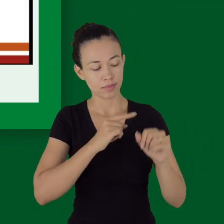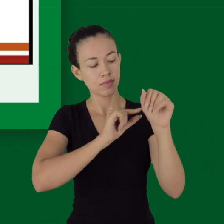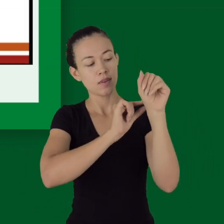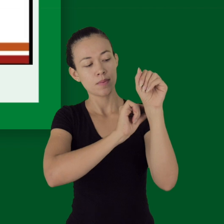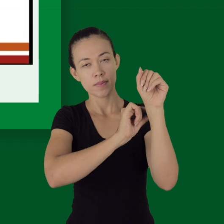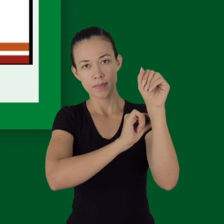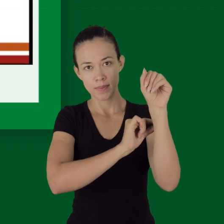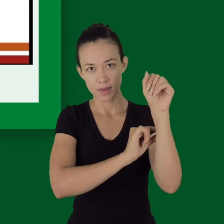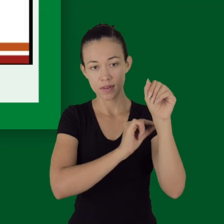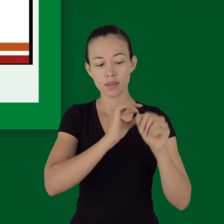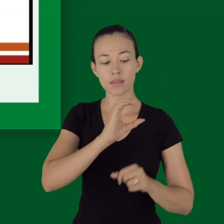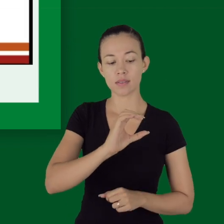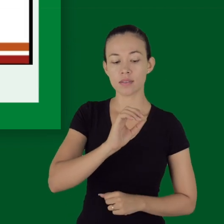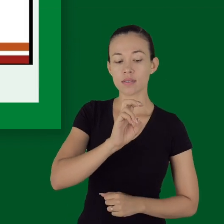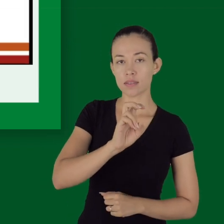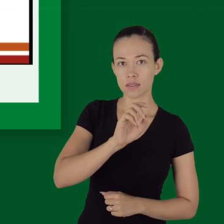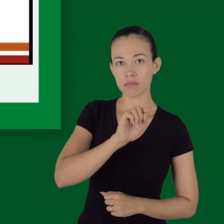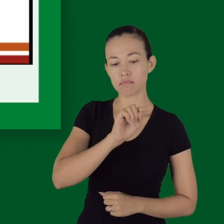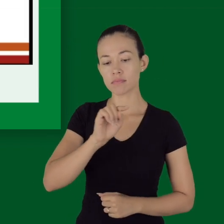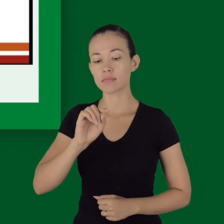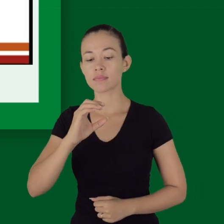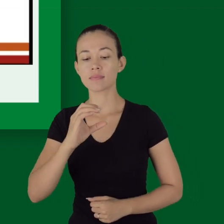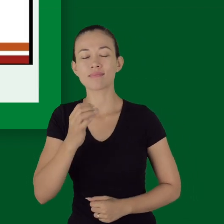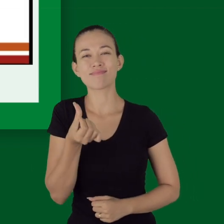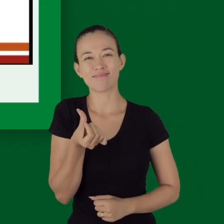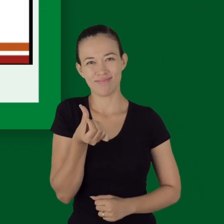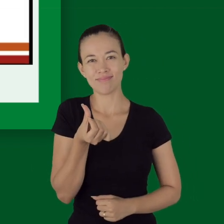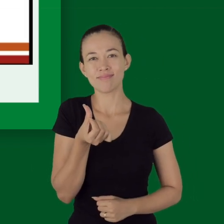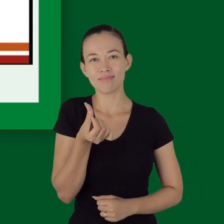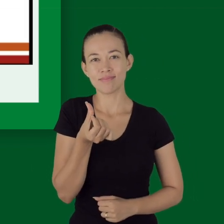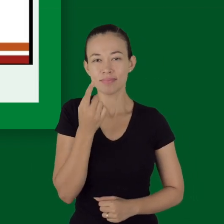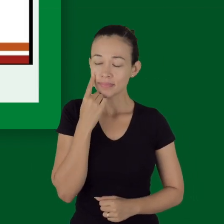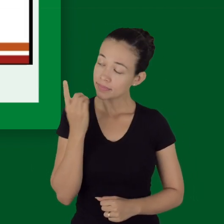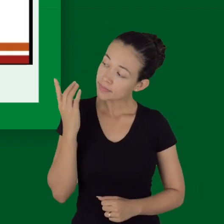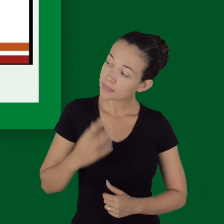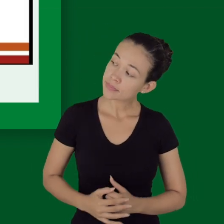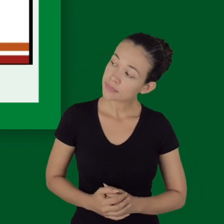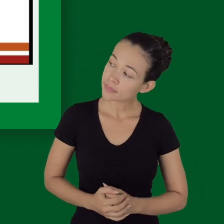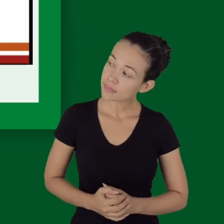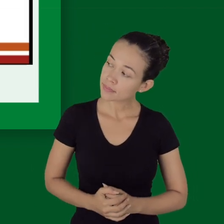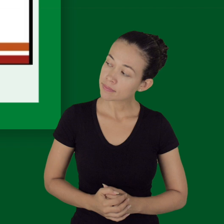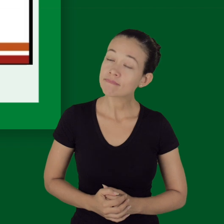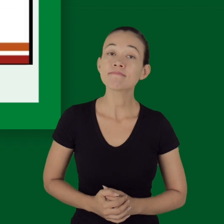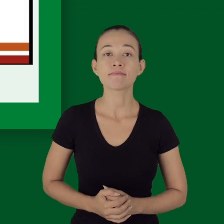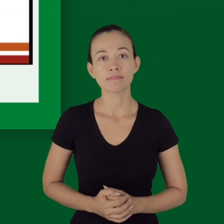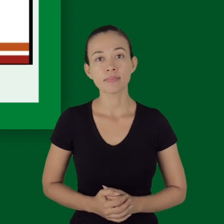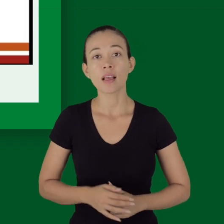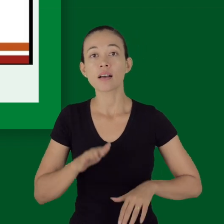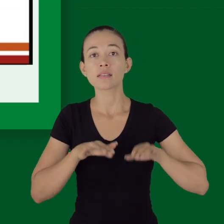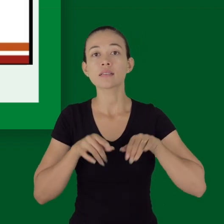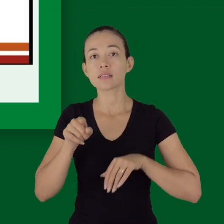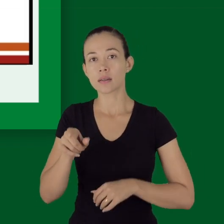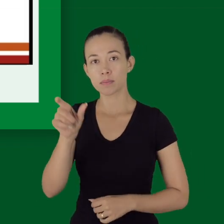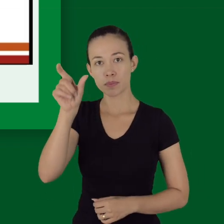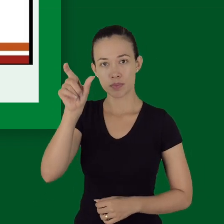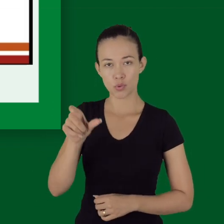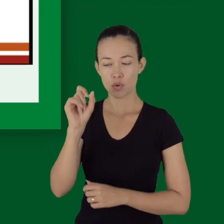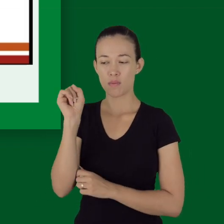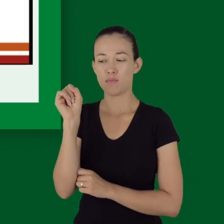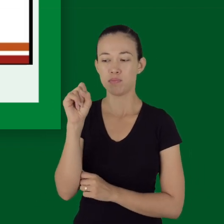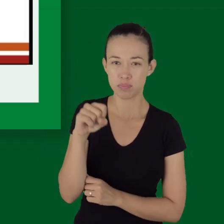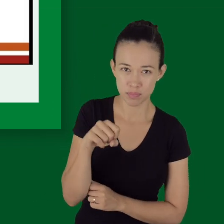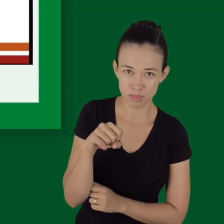processo inicial, são os comprometimentos que ocorrem a nível de C5, C6 e C6, que, normalmente, quando você